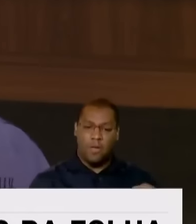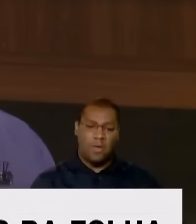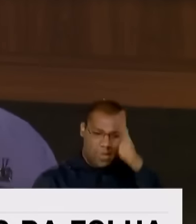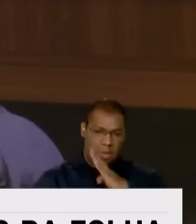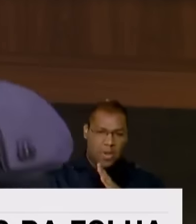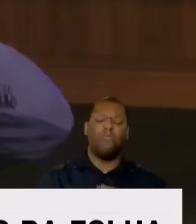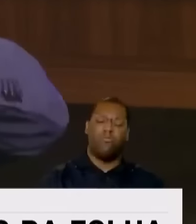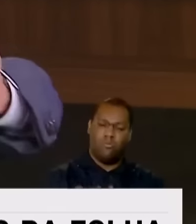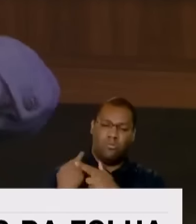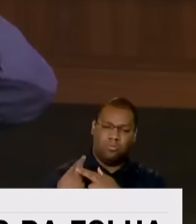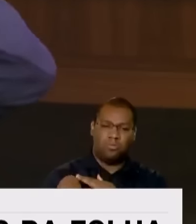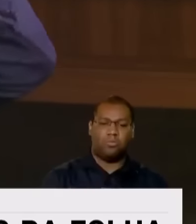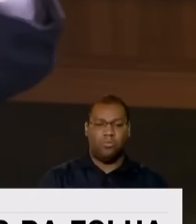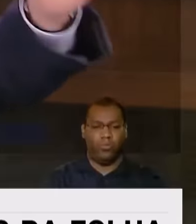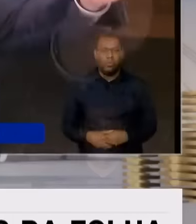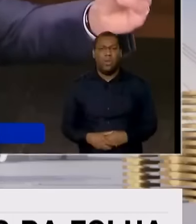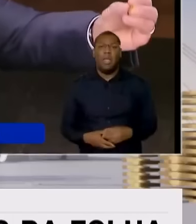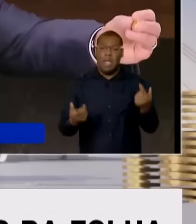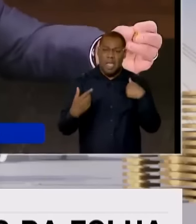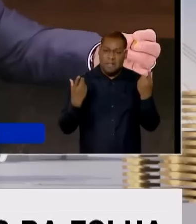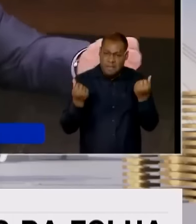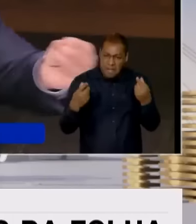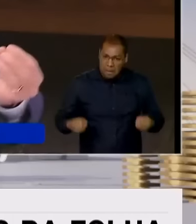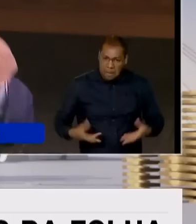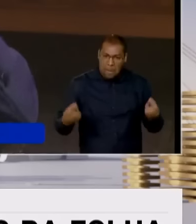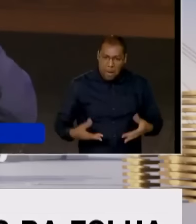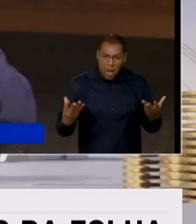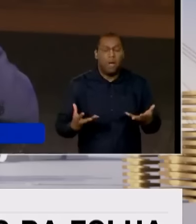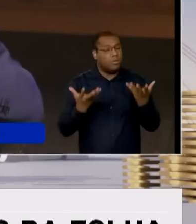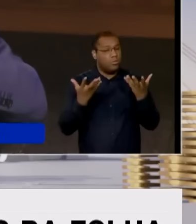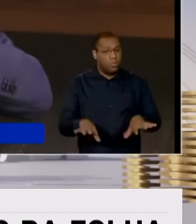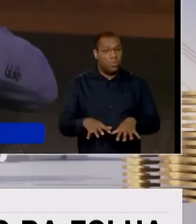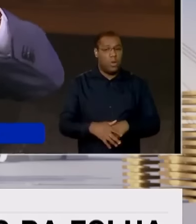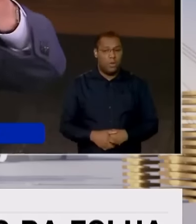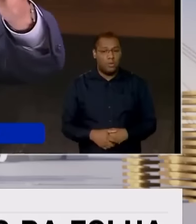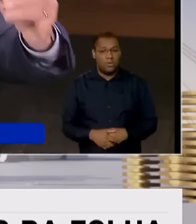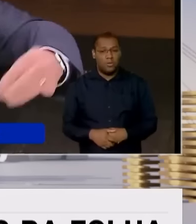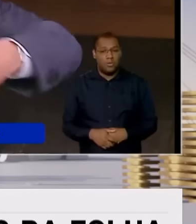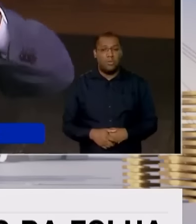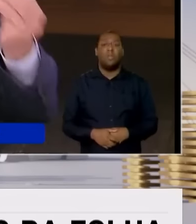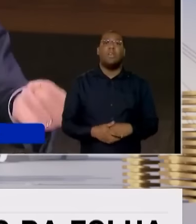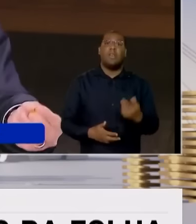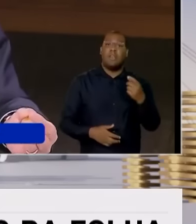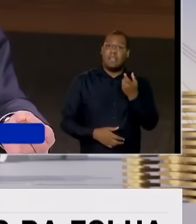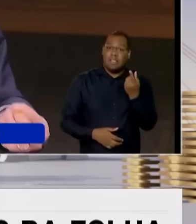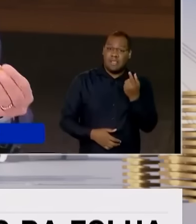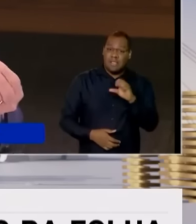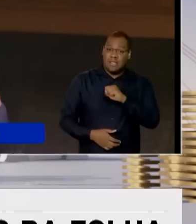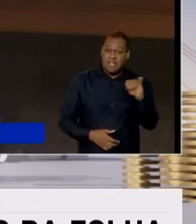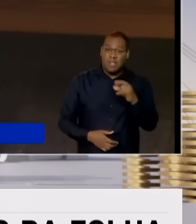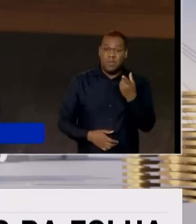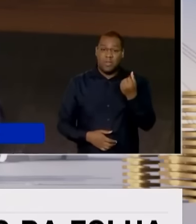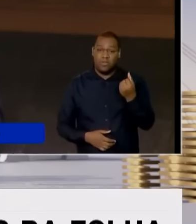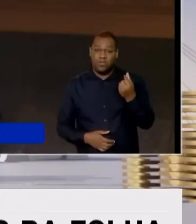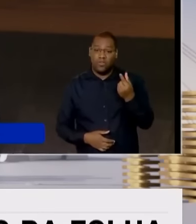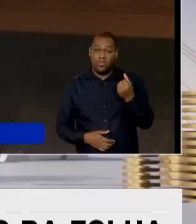vou gastar nunca mais do que o que eu preciso. Zé Maria Trindade, a postura de Lula a respeito dessas desonerações ficou muito